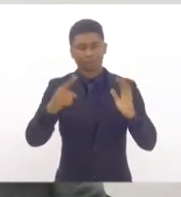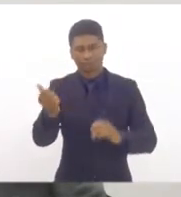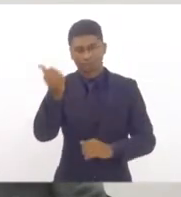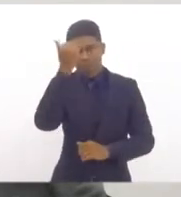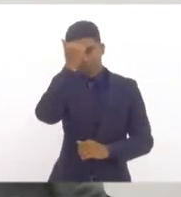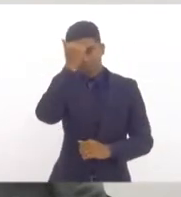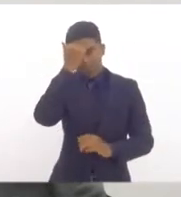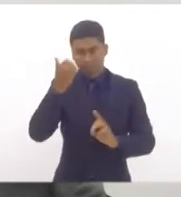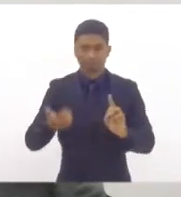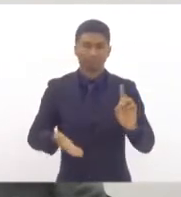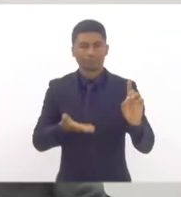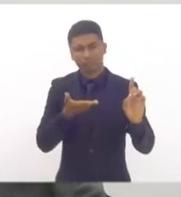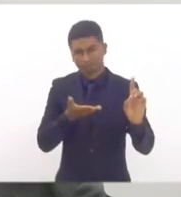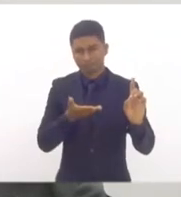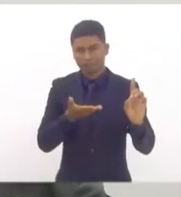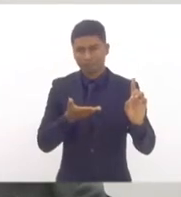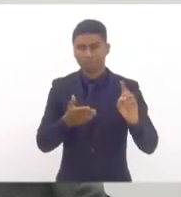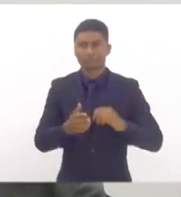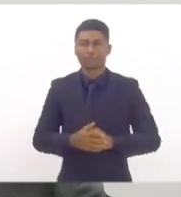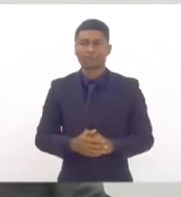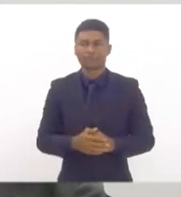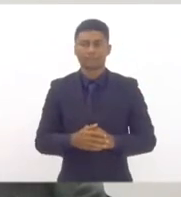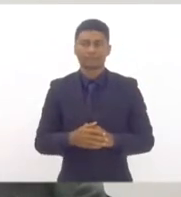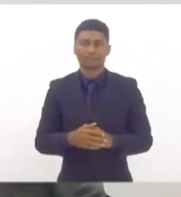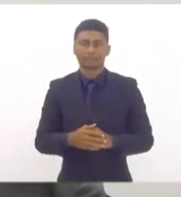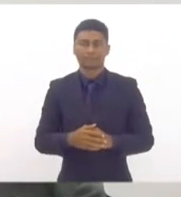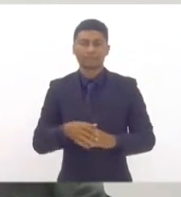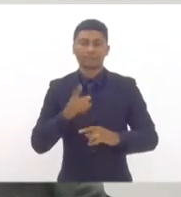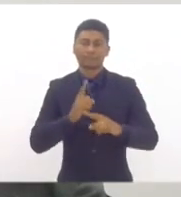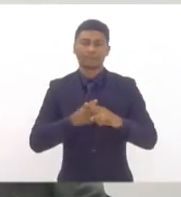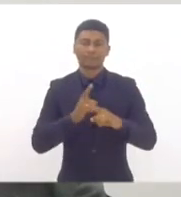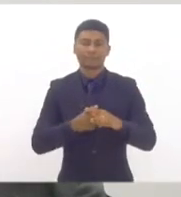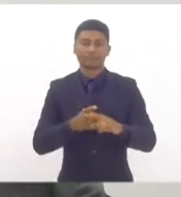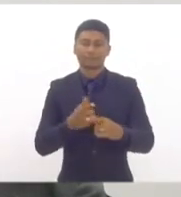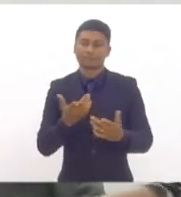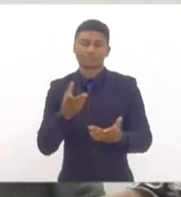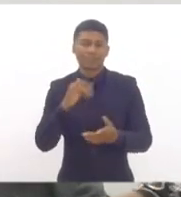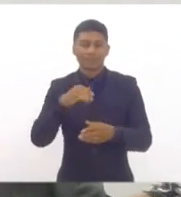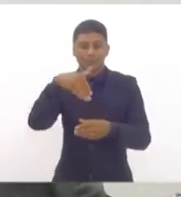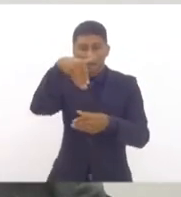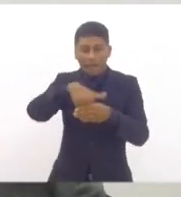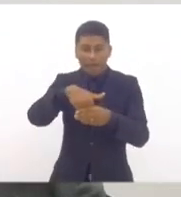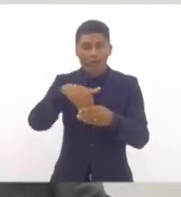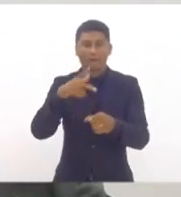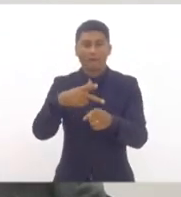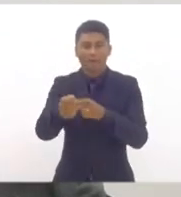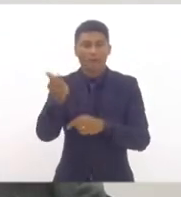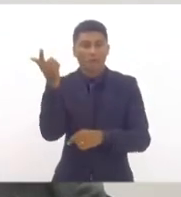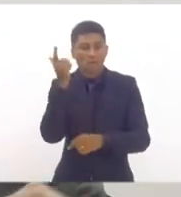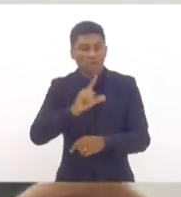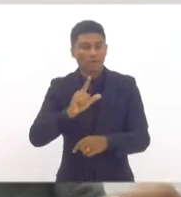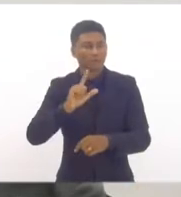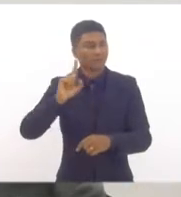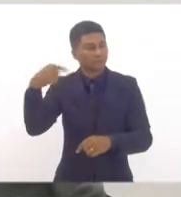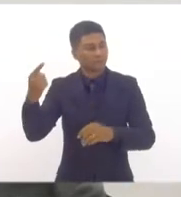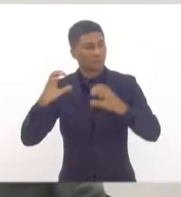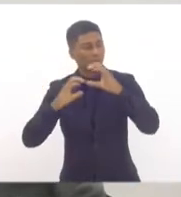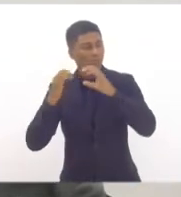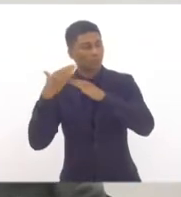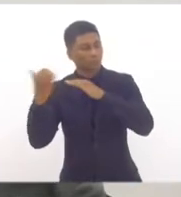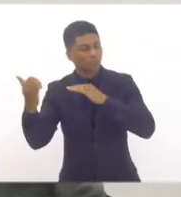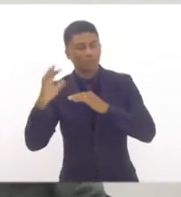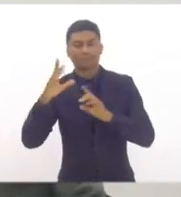numa perspectiva de muito em breve ter que, em caso de eleição, ter que renunciar ao cargo. Portanto, ela justificou isso via